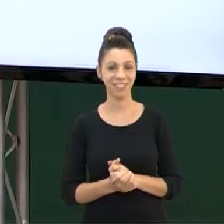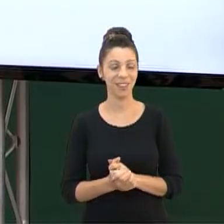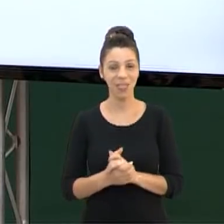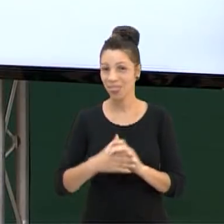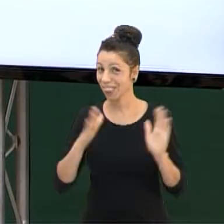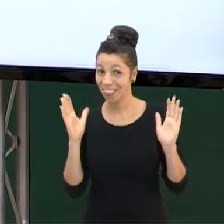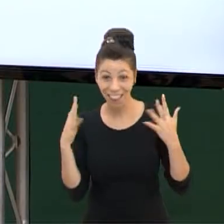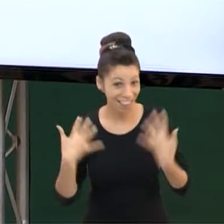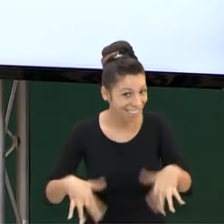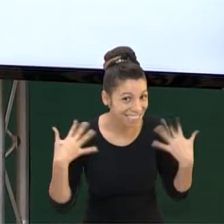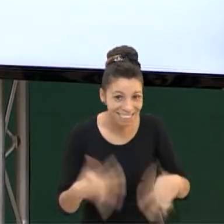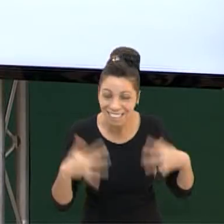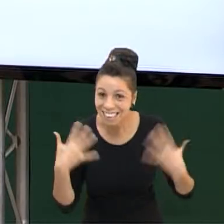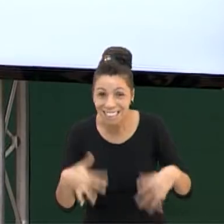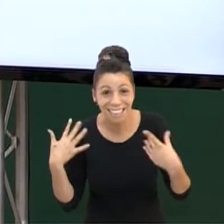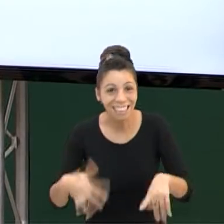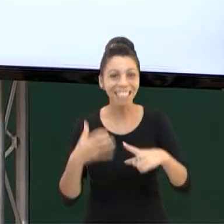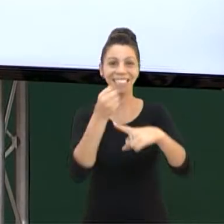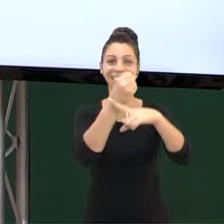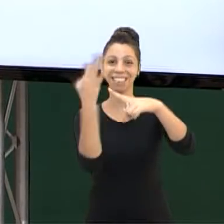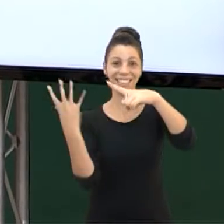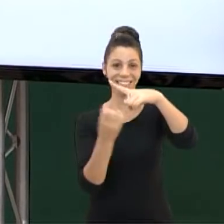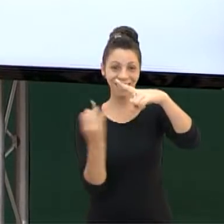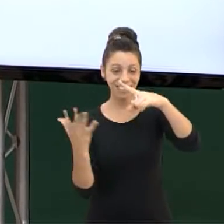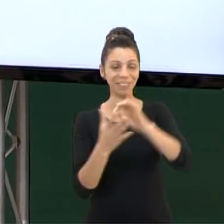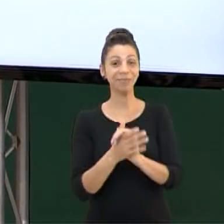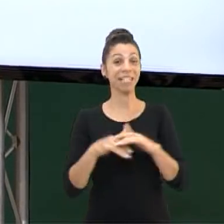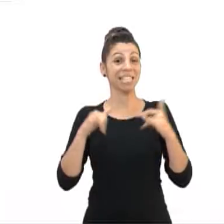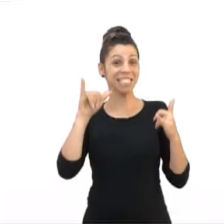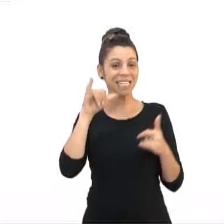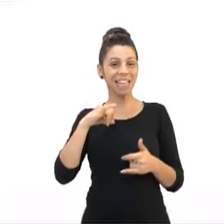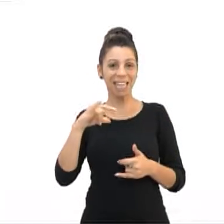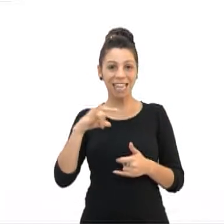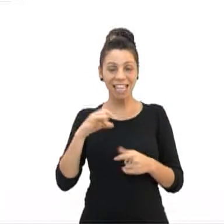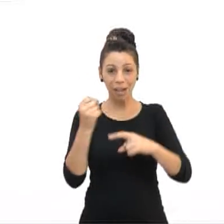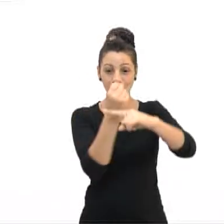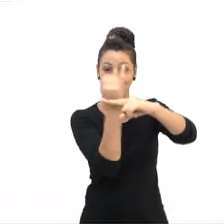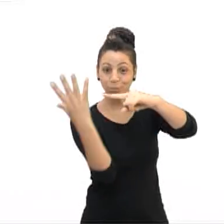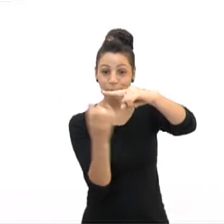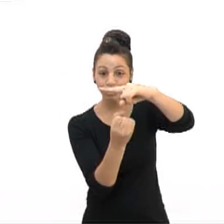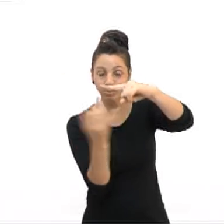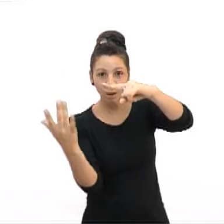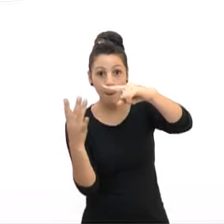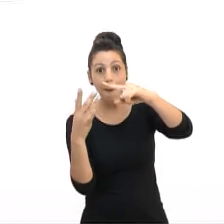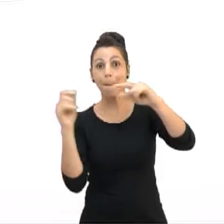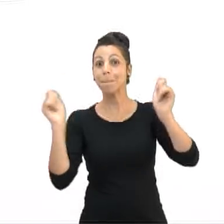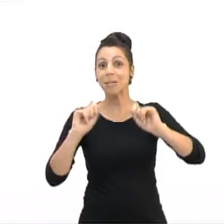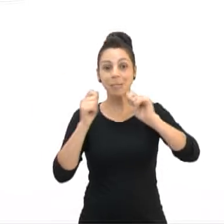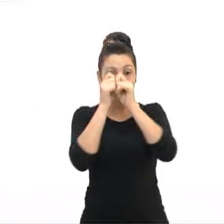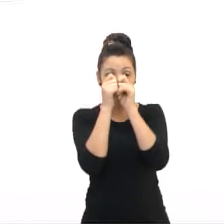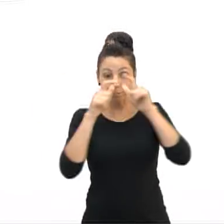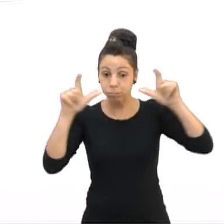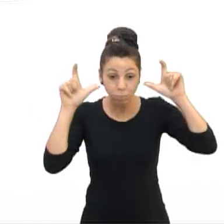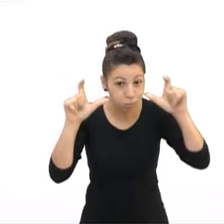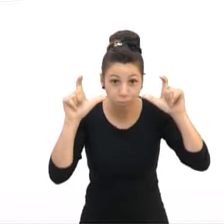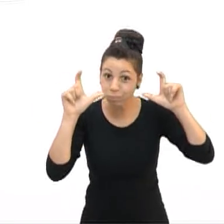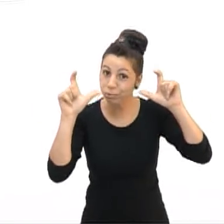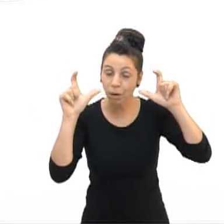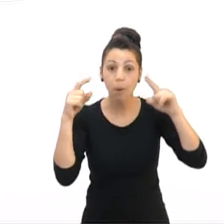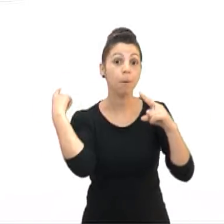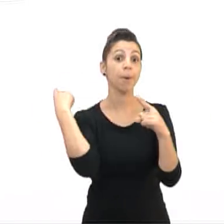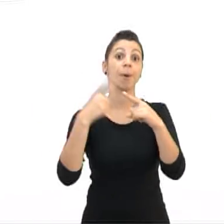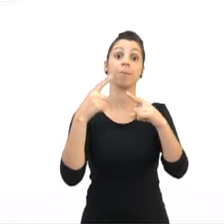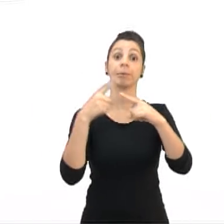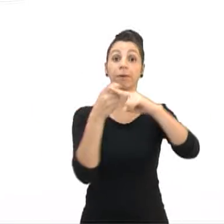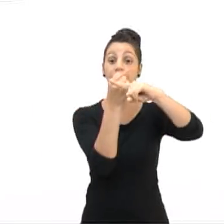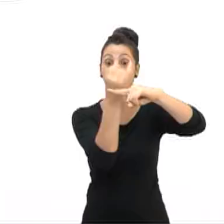Caraca, tem fração. E se tem fração, eu preciso prestar muito mais atenção, ok? Porque é uma